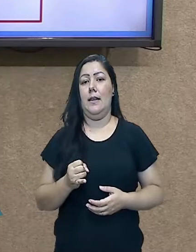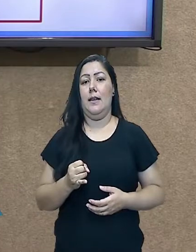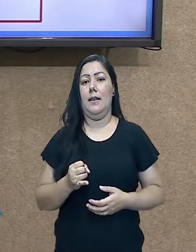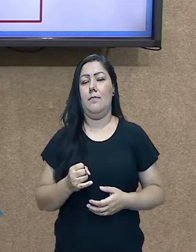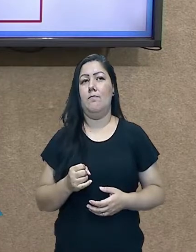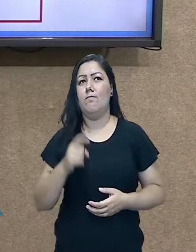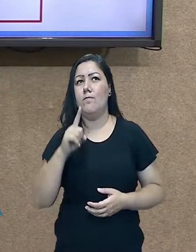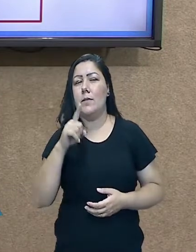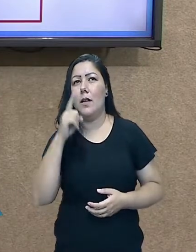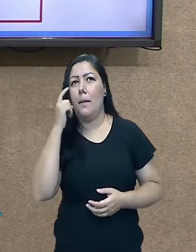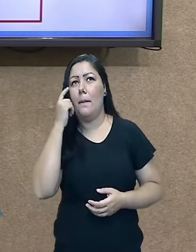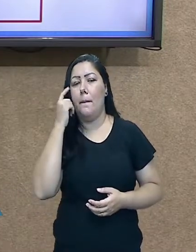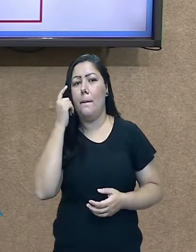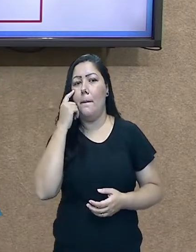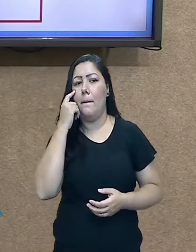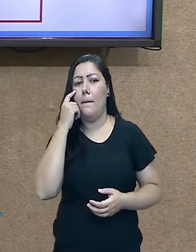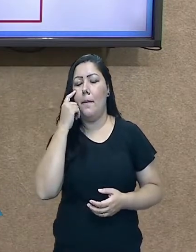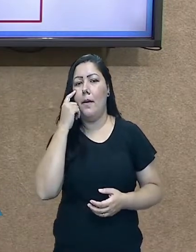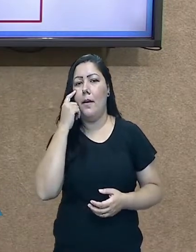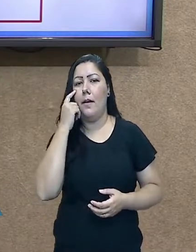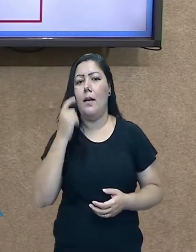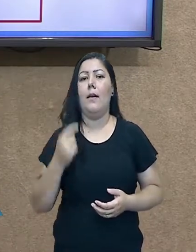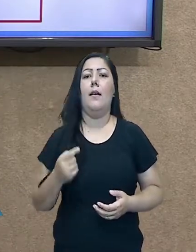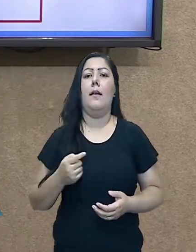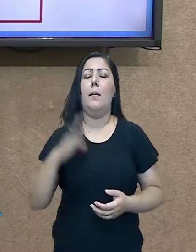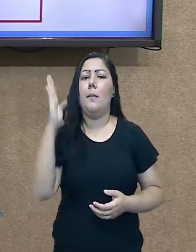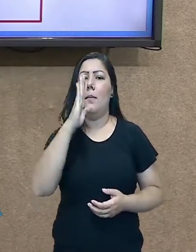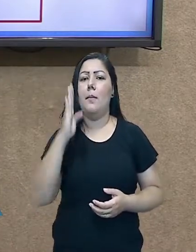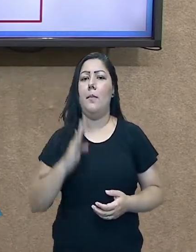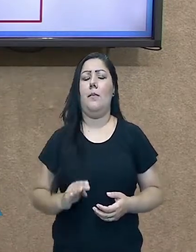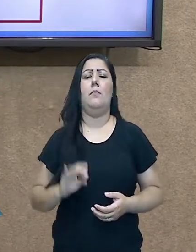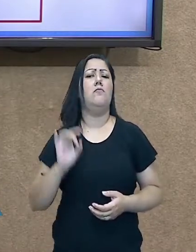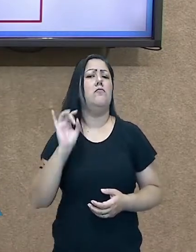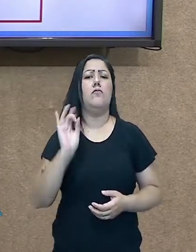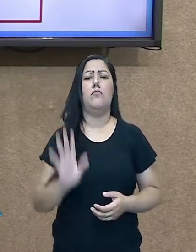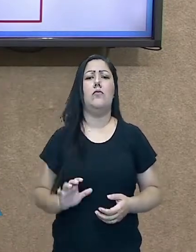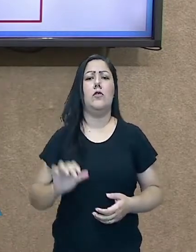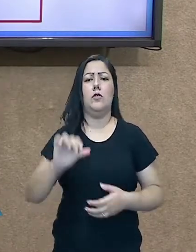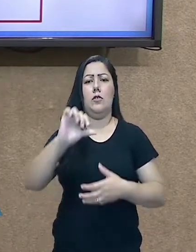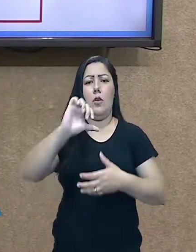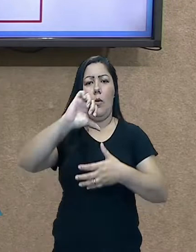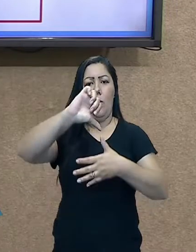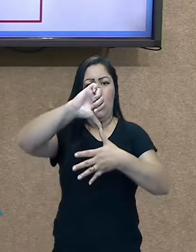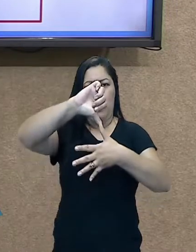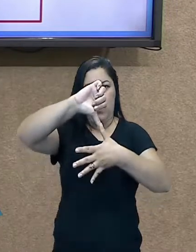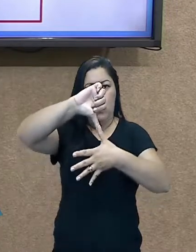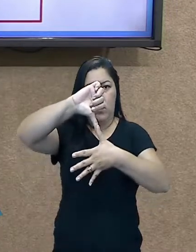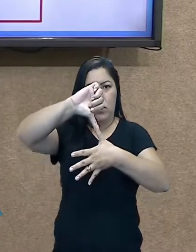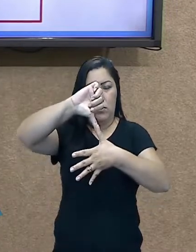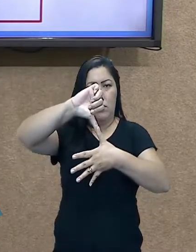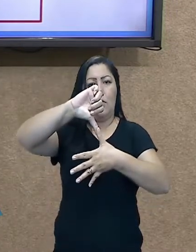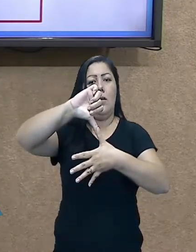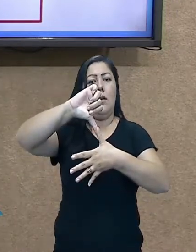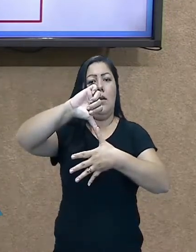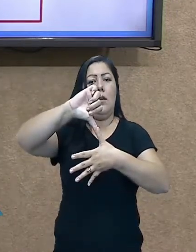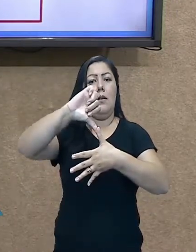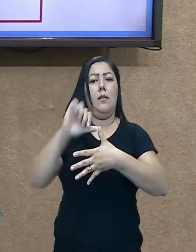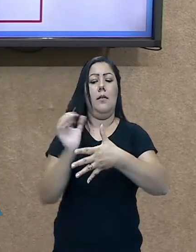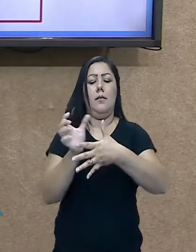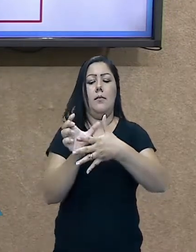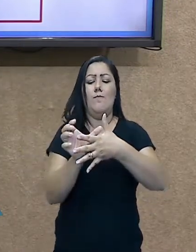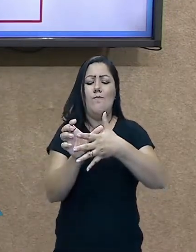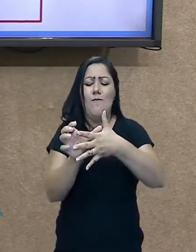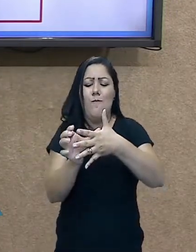Sul, o mapa, você pegar só o mapa da América do Sul, o Brasil ocupa